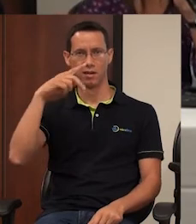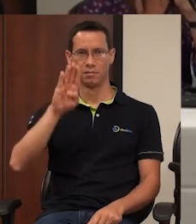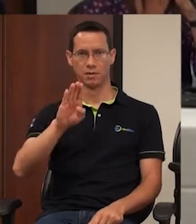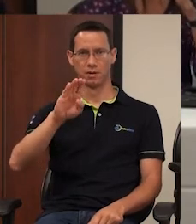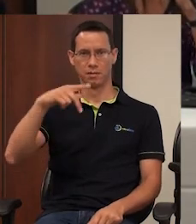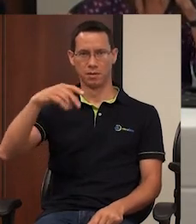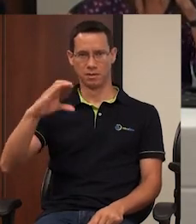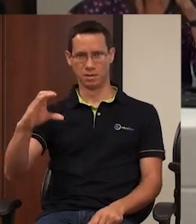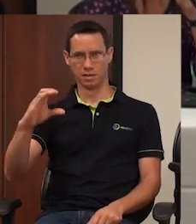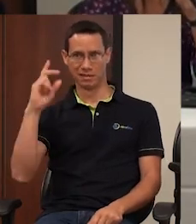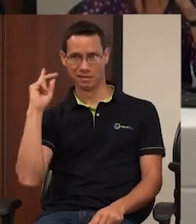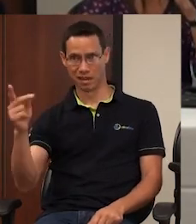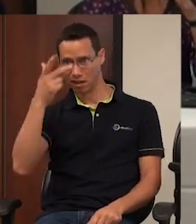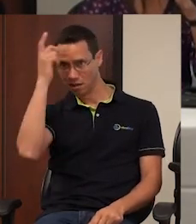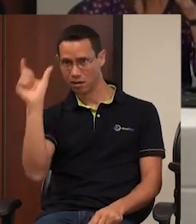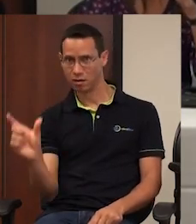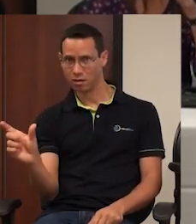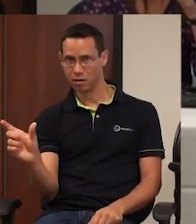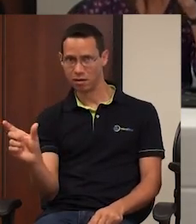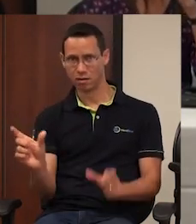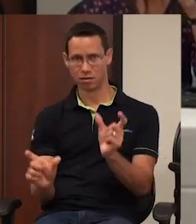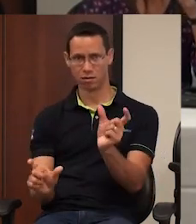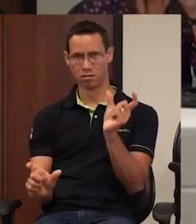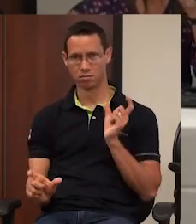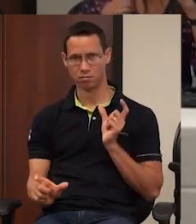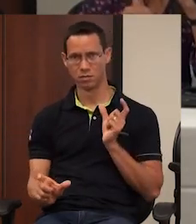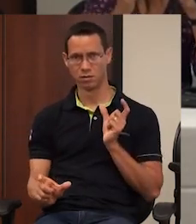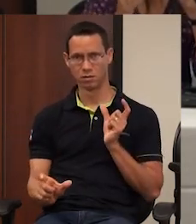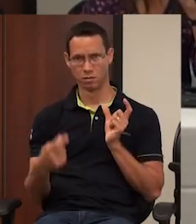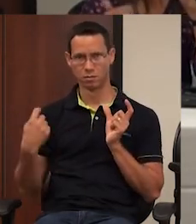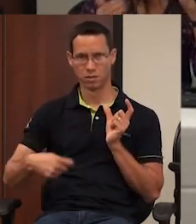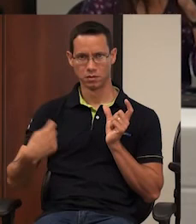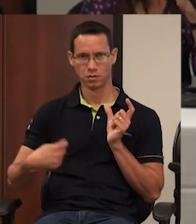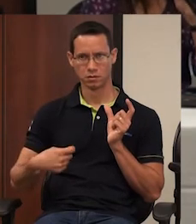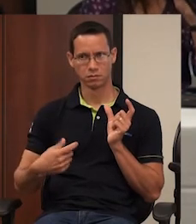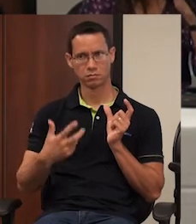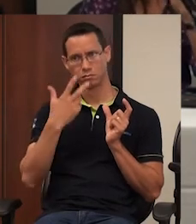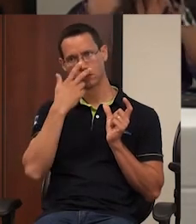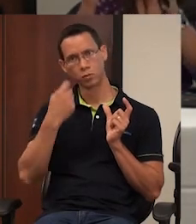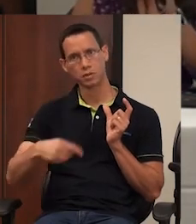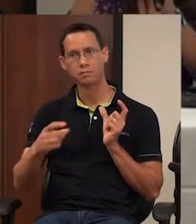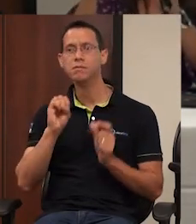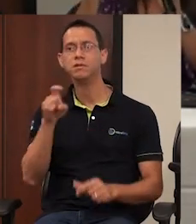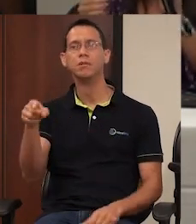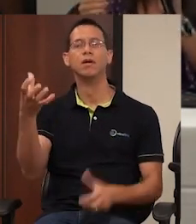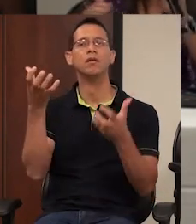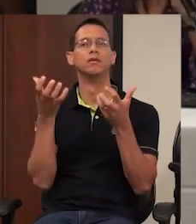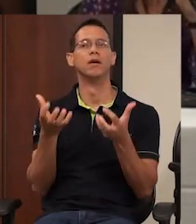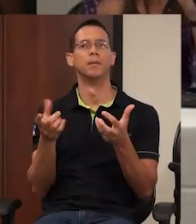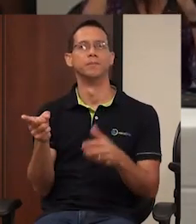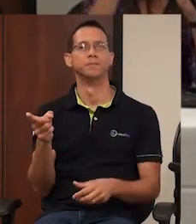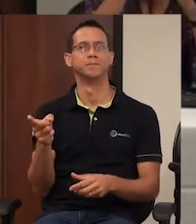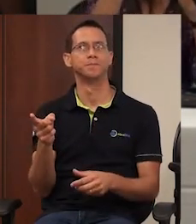pessoa, não acho necessário. O que ela vai... E se ela quiser, se essa pessoa